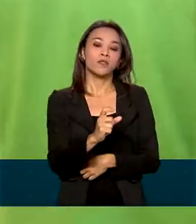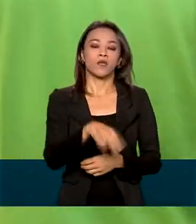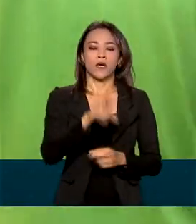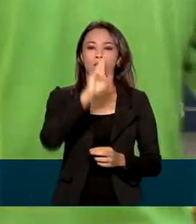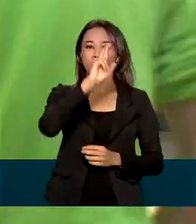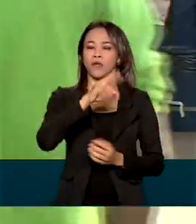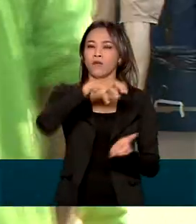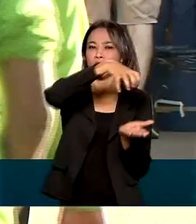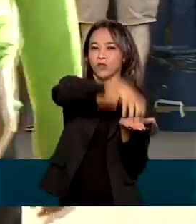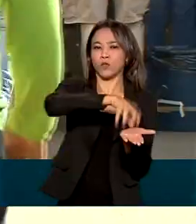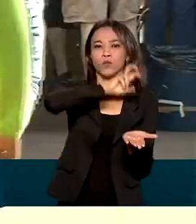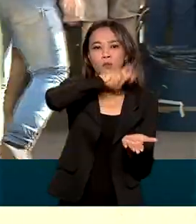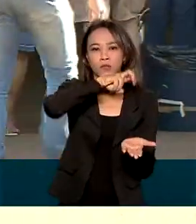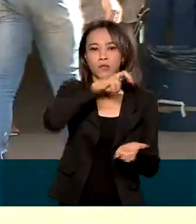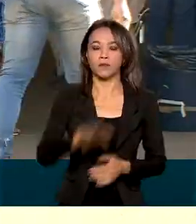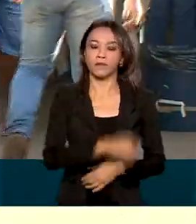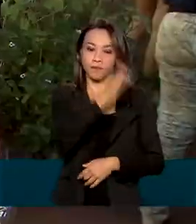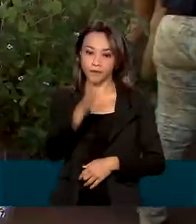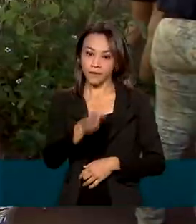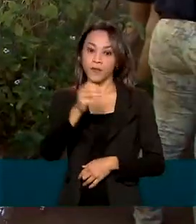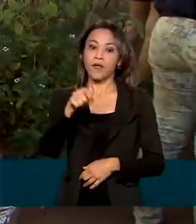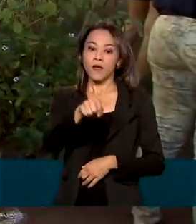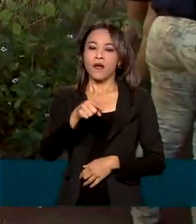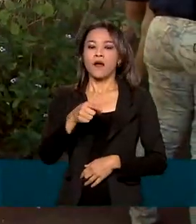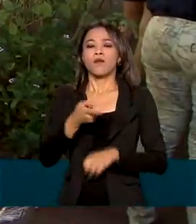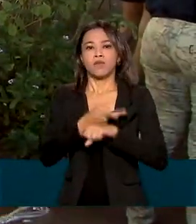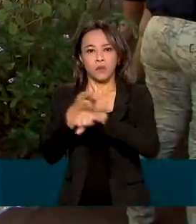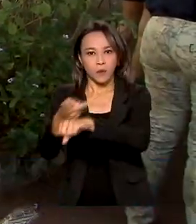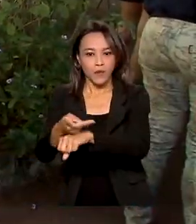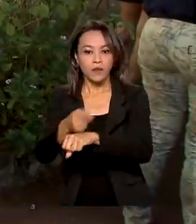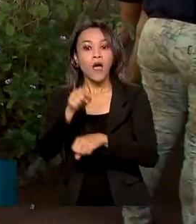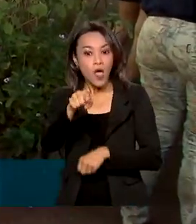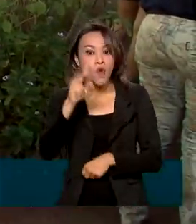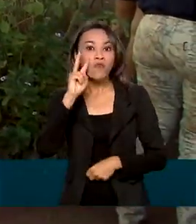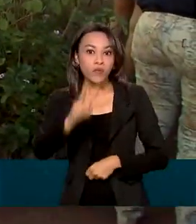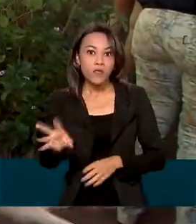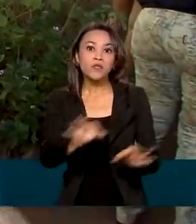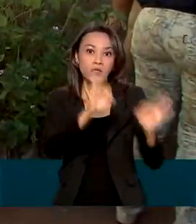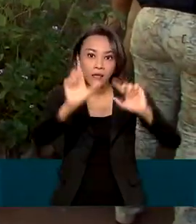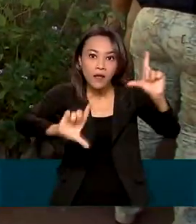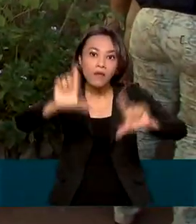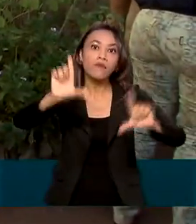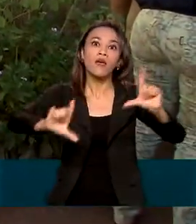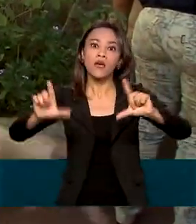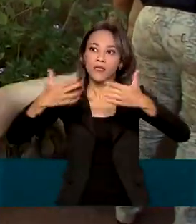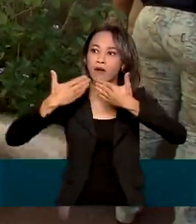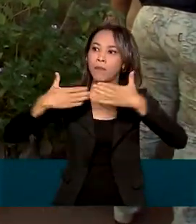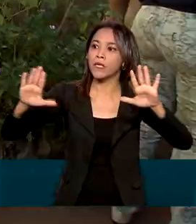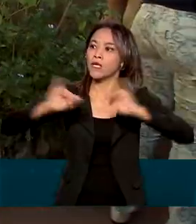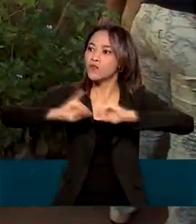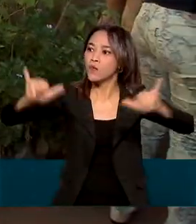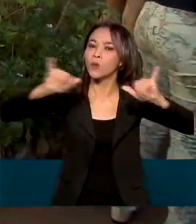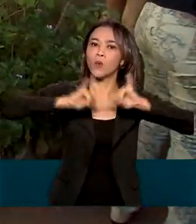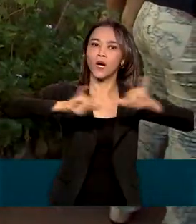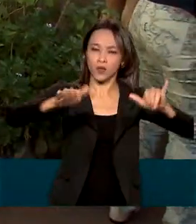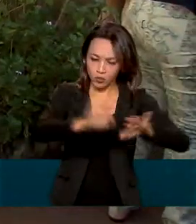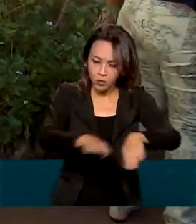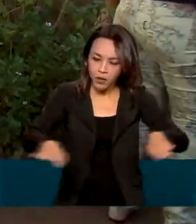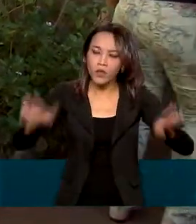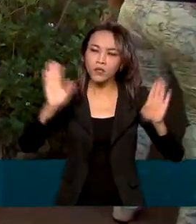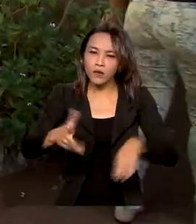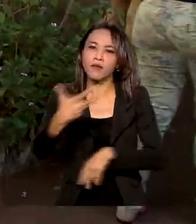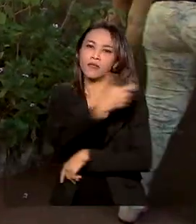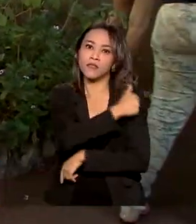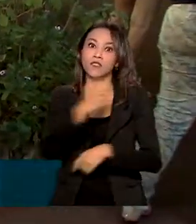muitos buscaram as doses disponíveis. Vimos na TV. Aí a gente viu que estava abrindo para todo mundo. Os pequenos já tinham tomado, só